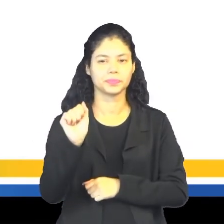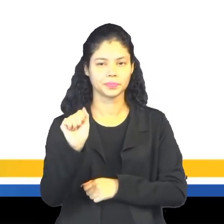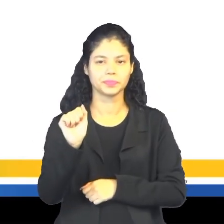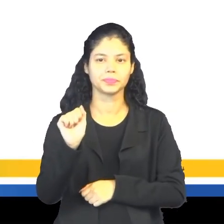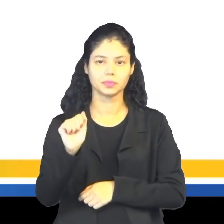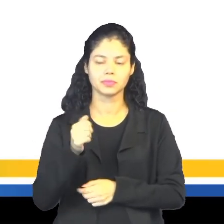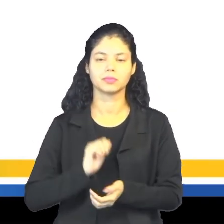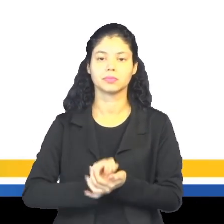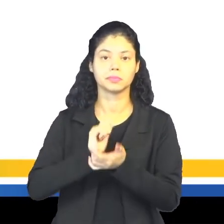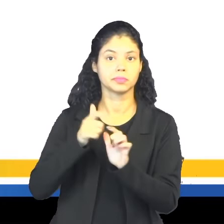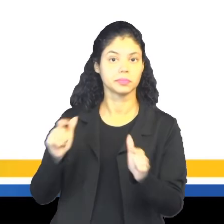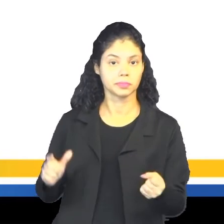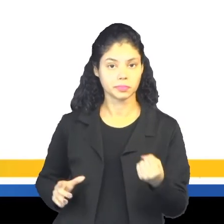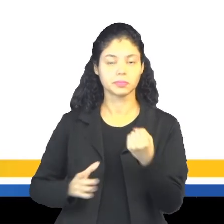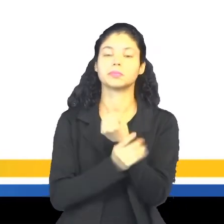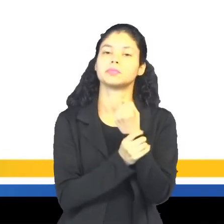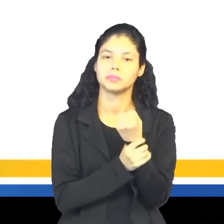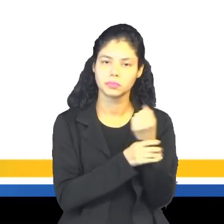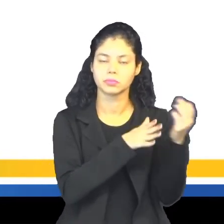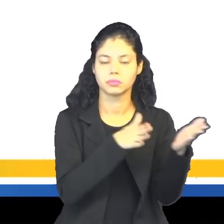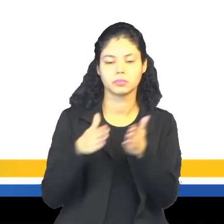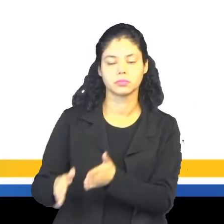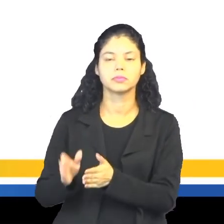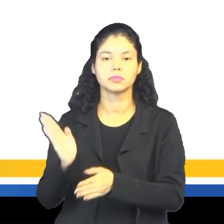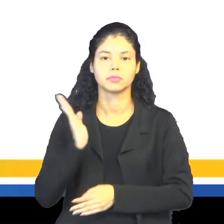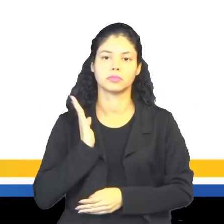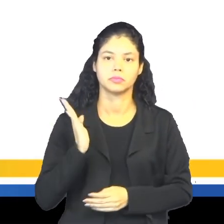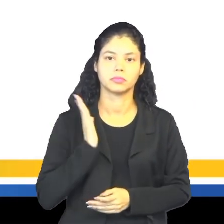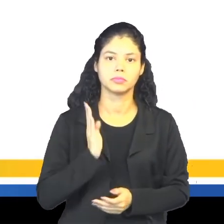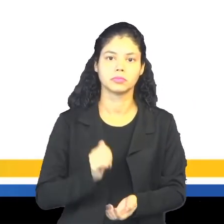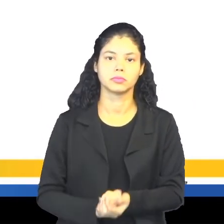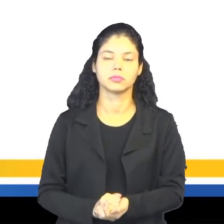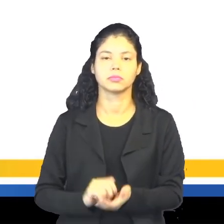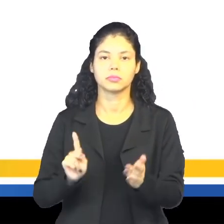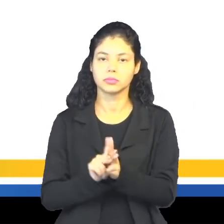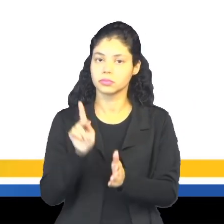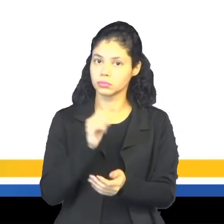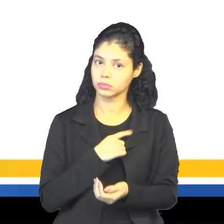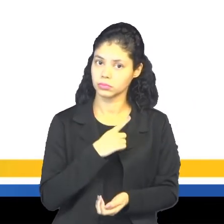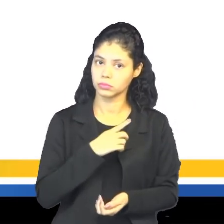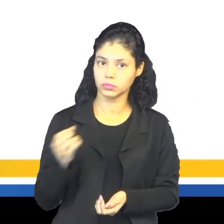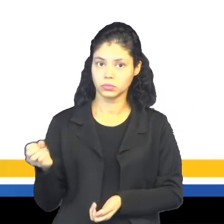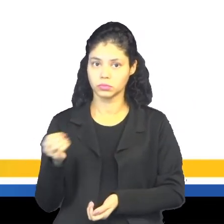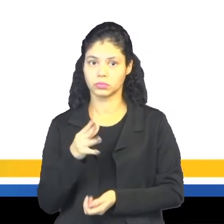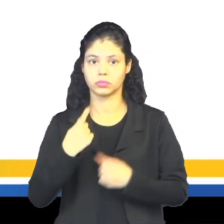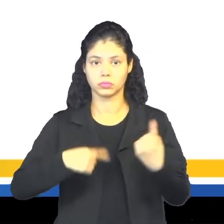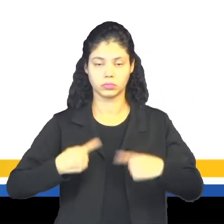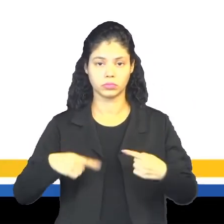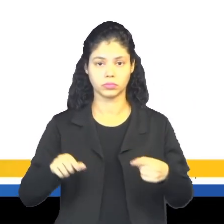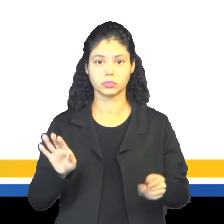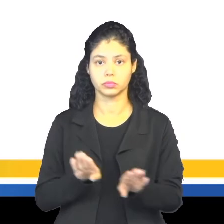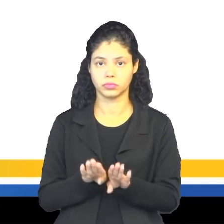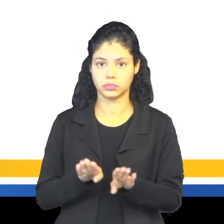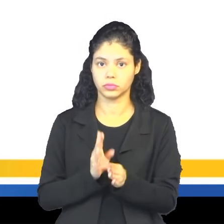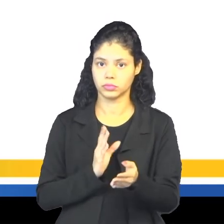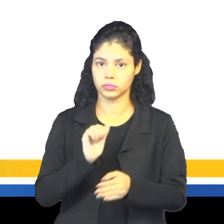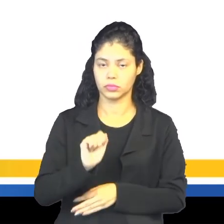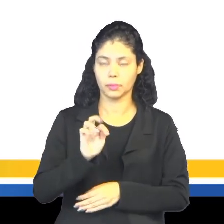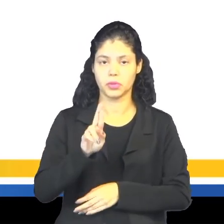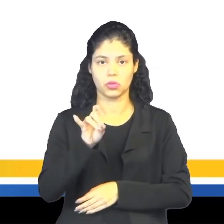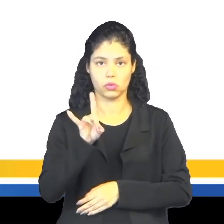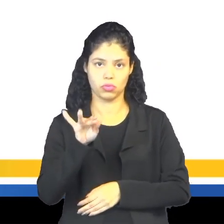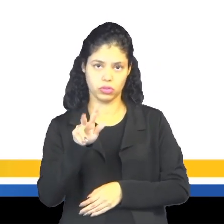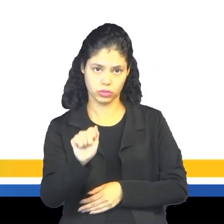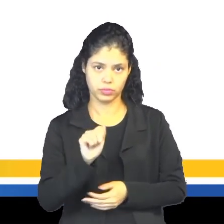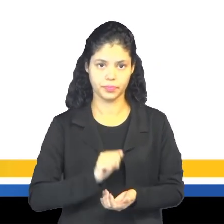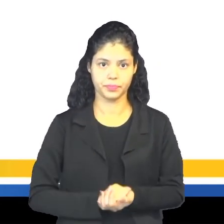A demanda de protecionismo por parte da burguesia mercantil emergente e a circulação de um ideário político absolutista, né? Essa ideia, né,